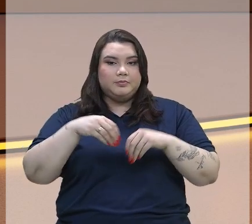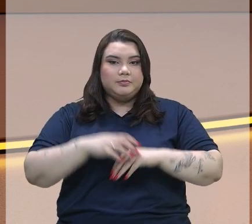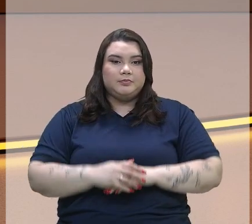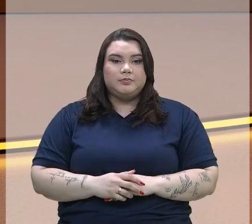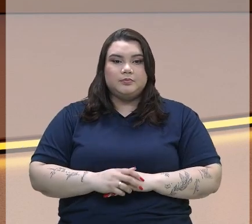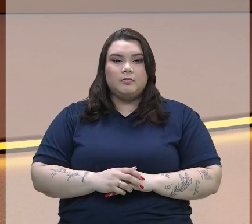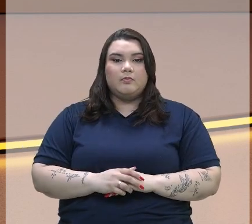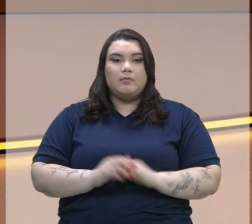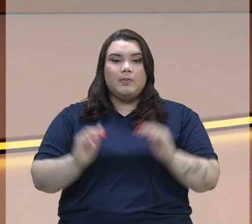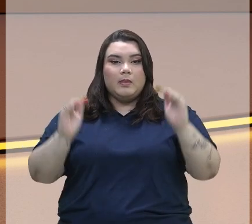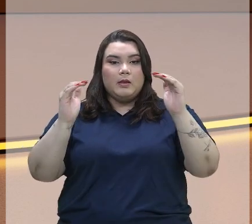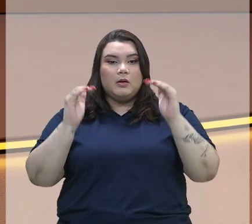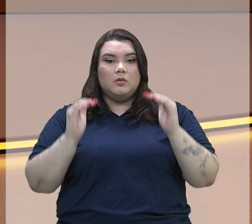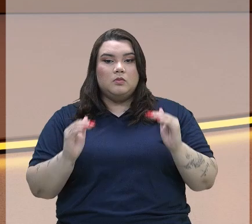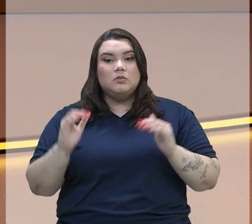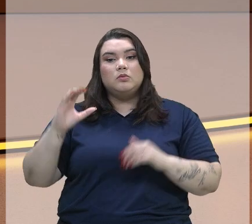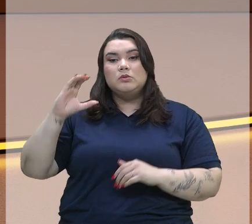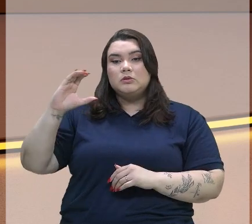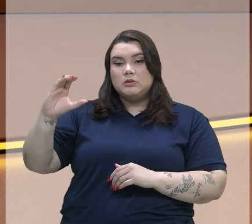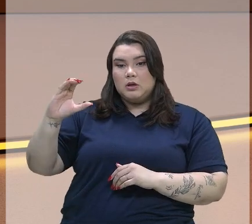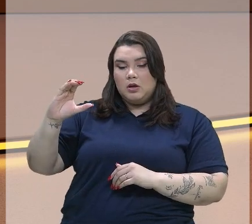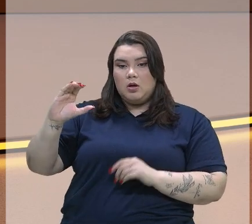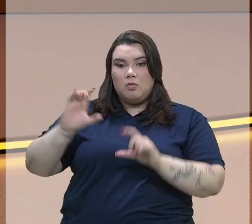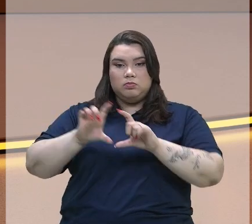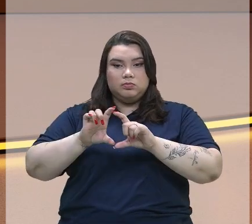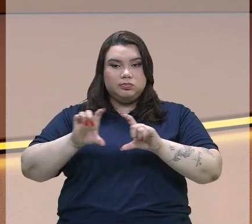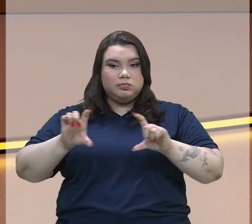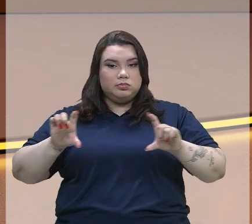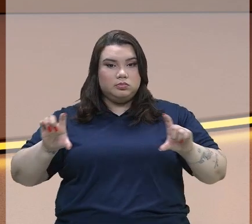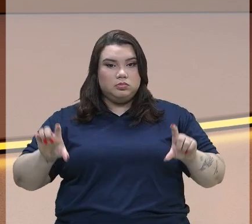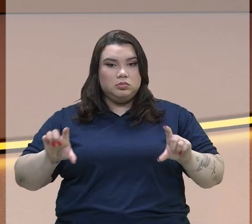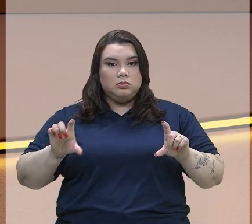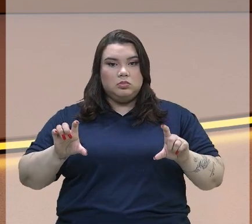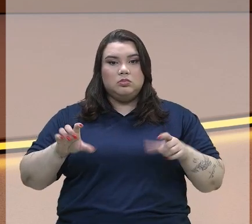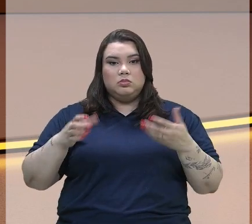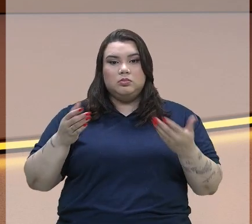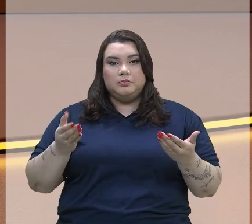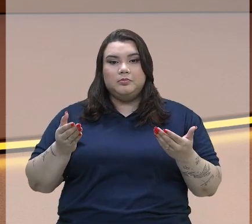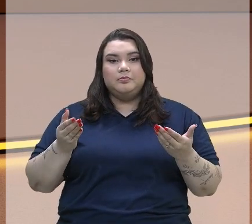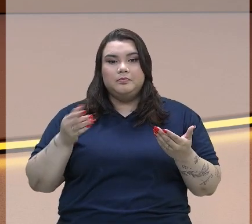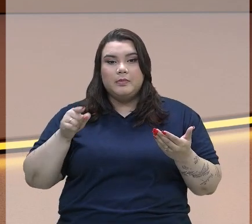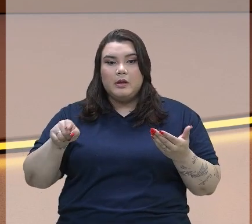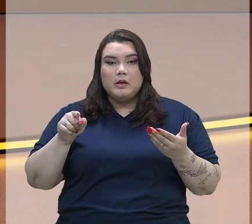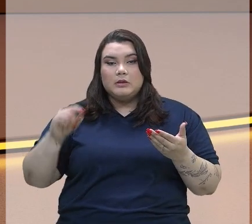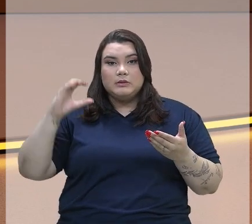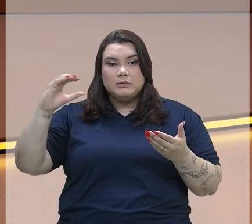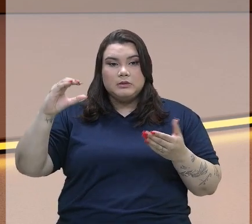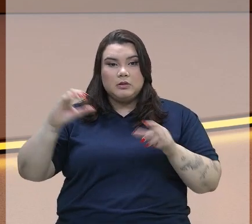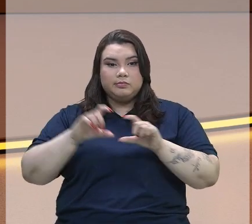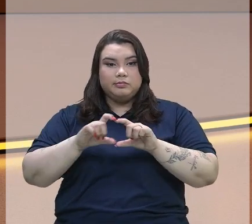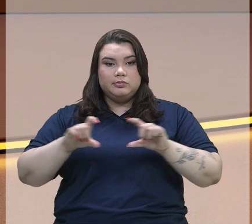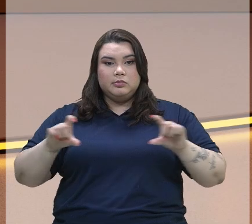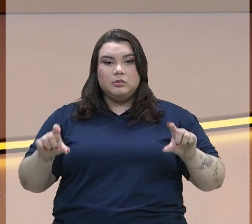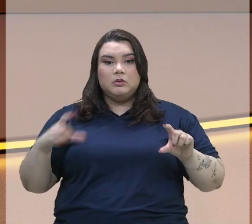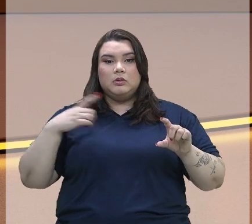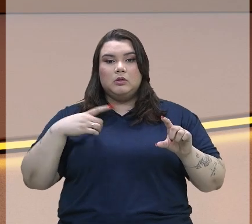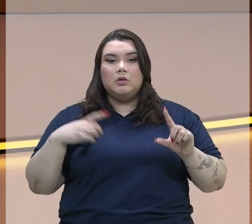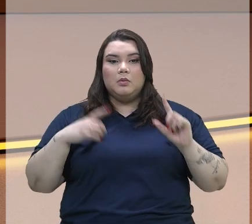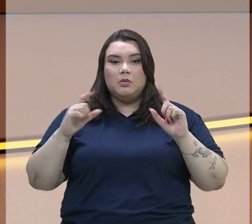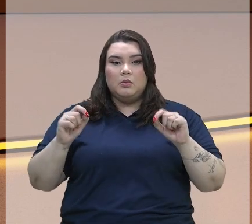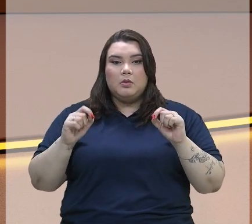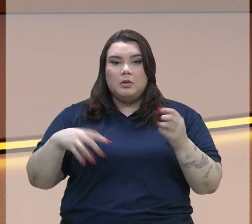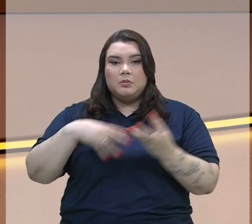a gente tem o horizonte C, ou a camada C, né? Isso, no horizonte C, ele é formado ali por